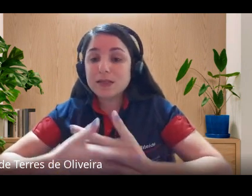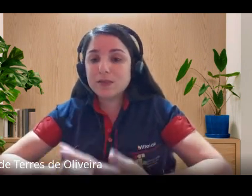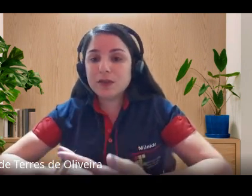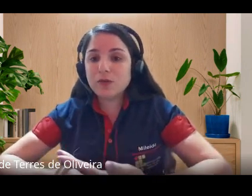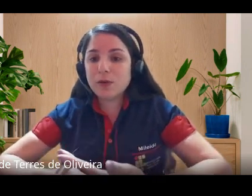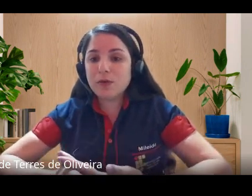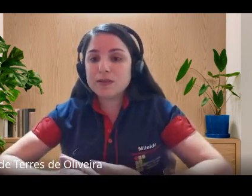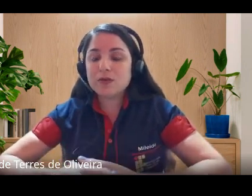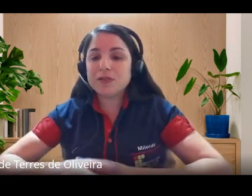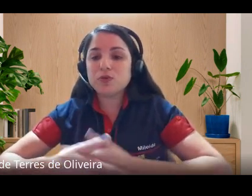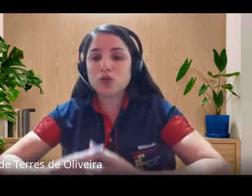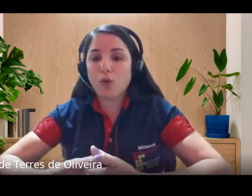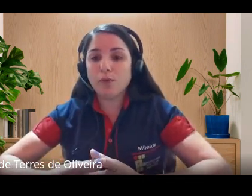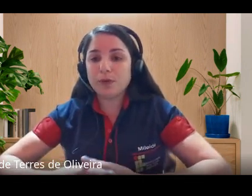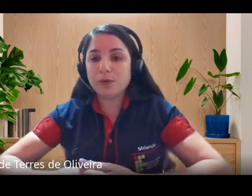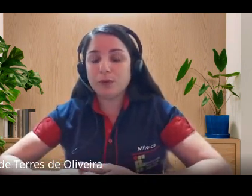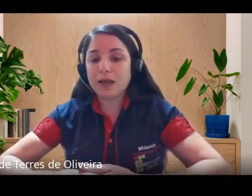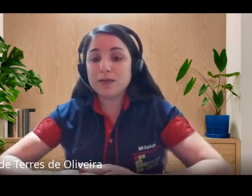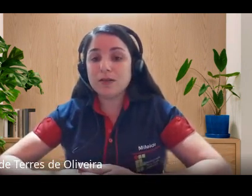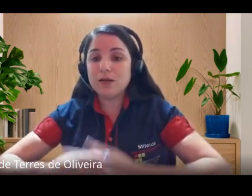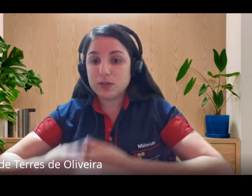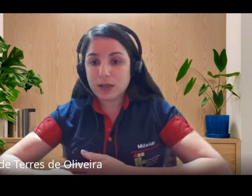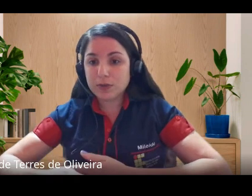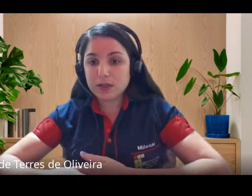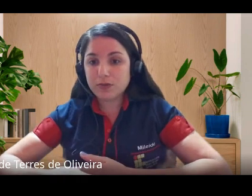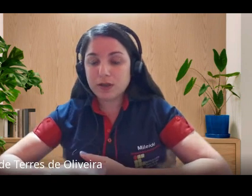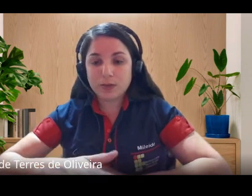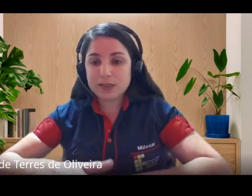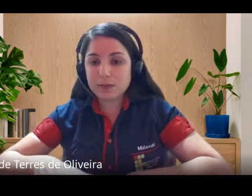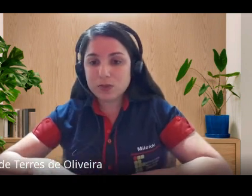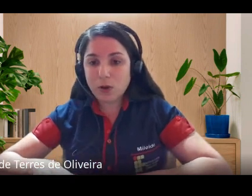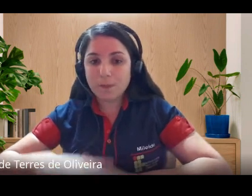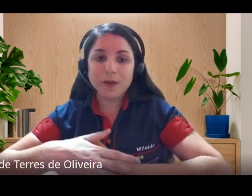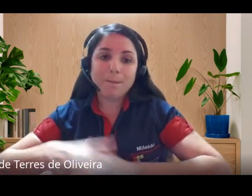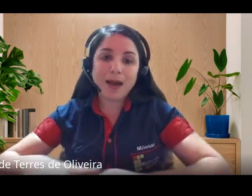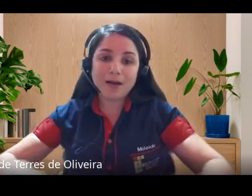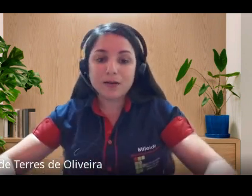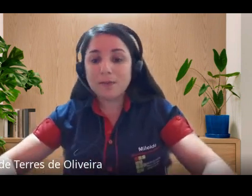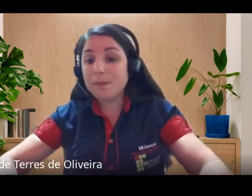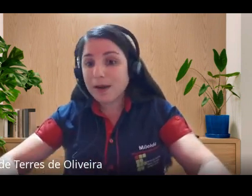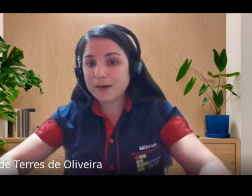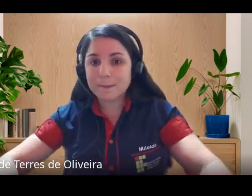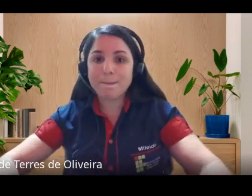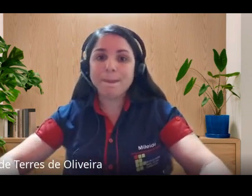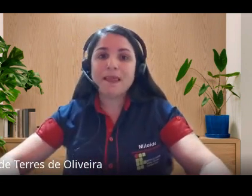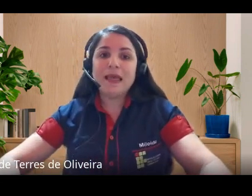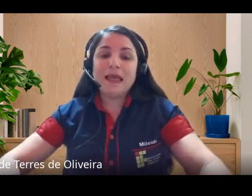e significa alguma coisa. Então, por exemplo, sol, em português, a gente sabe o que significa, uma sílaba só. Mar,